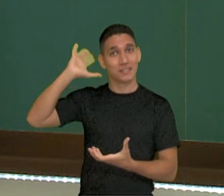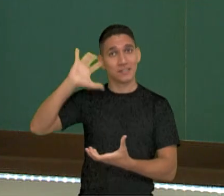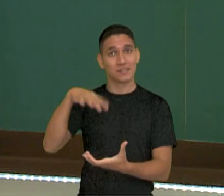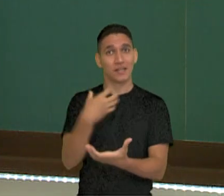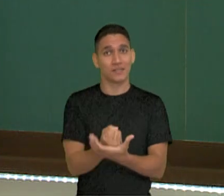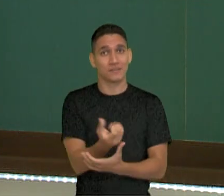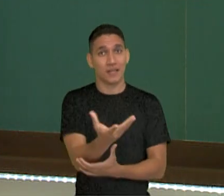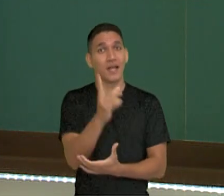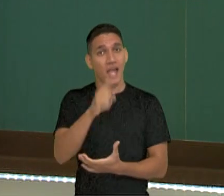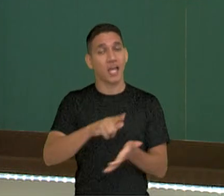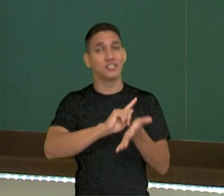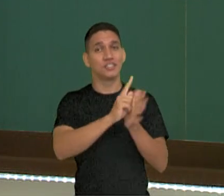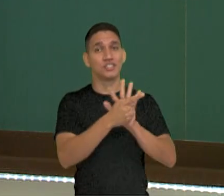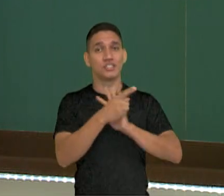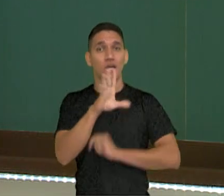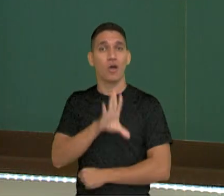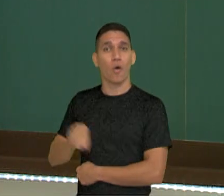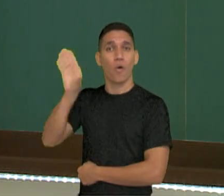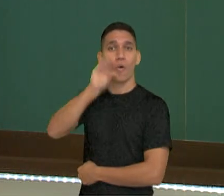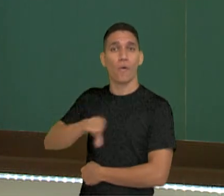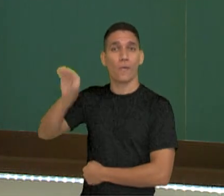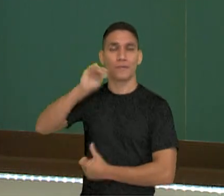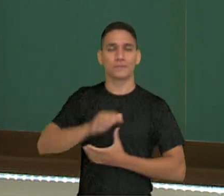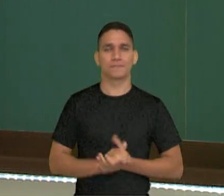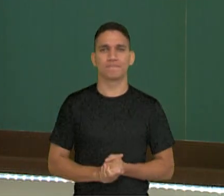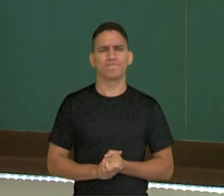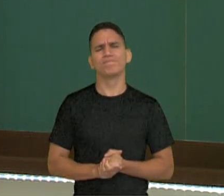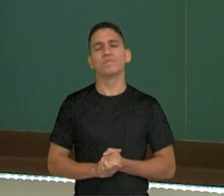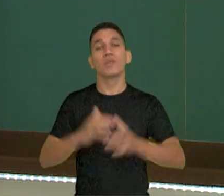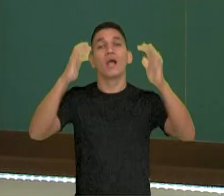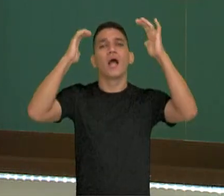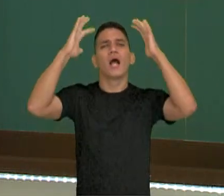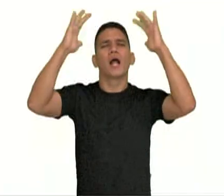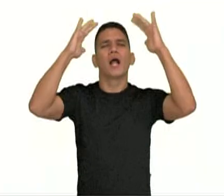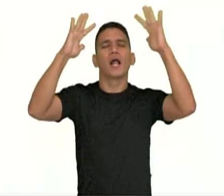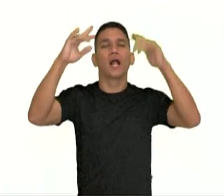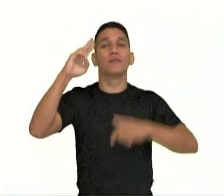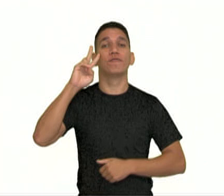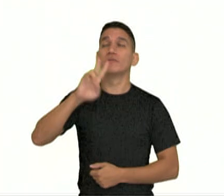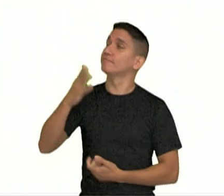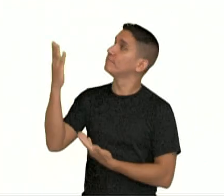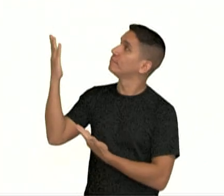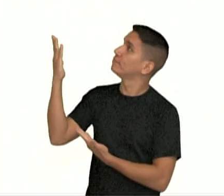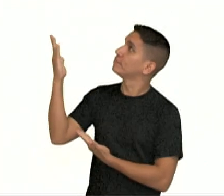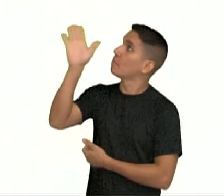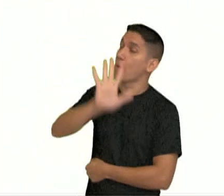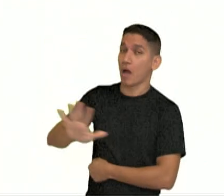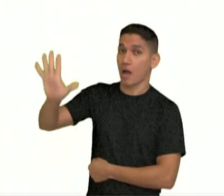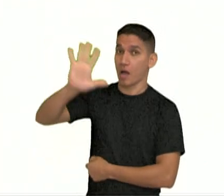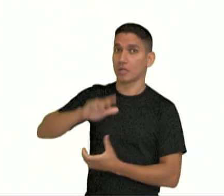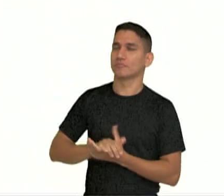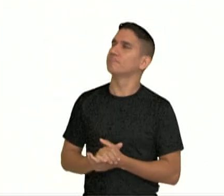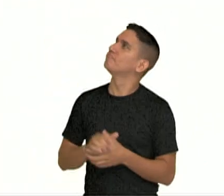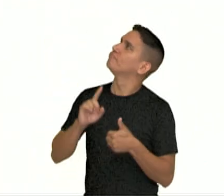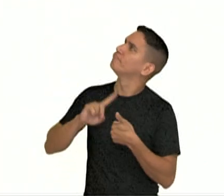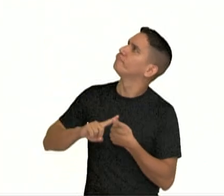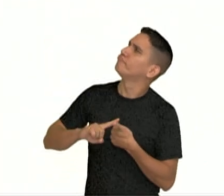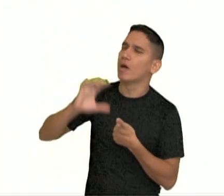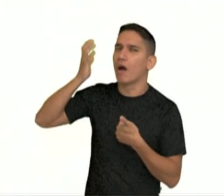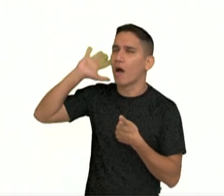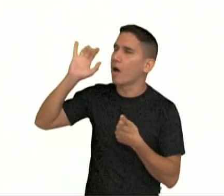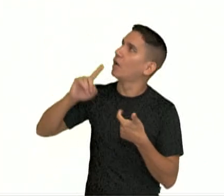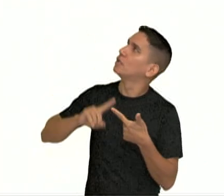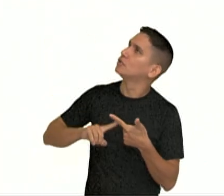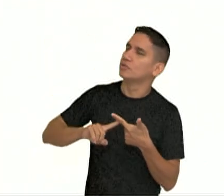oral. Uma reflexão: observem a imagem. Rádio,